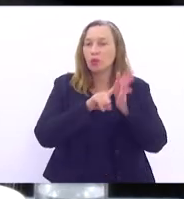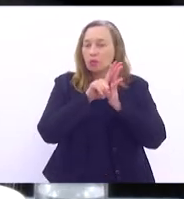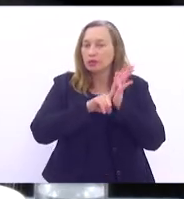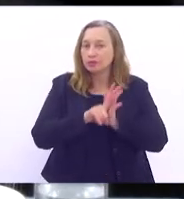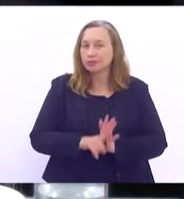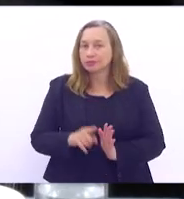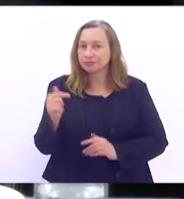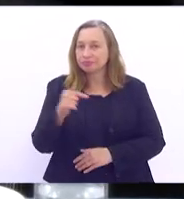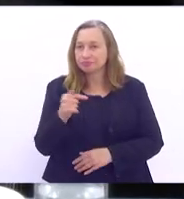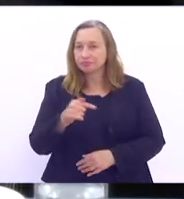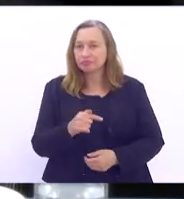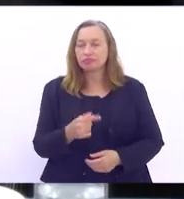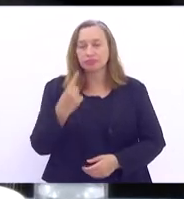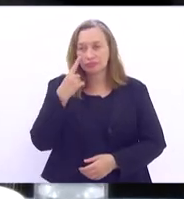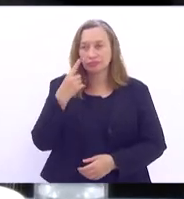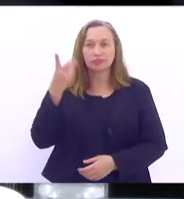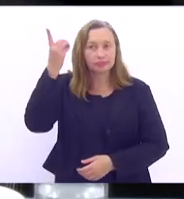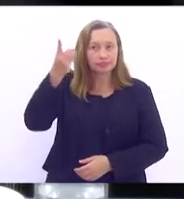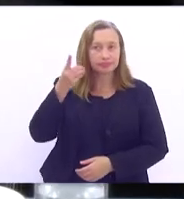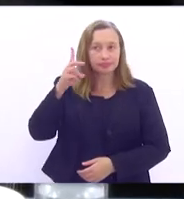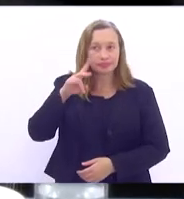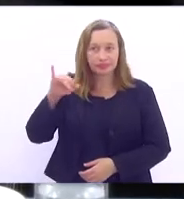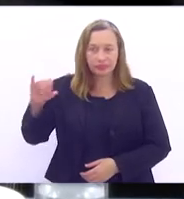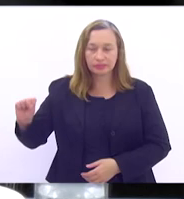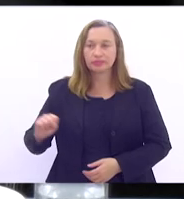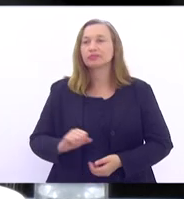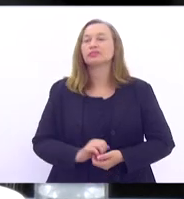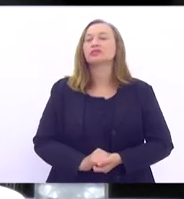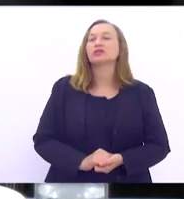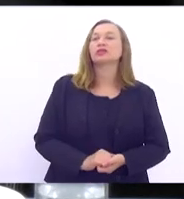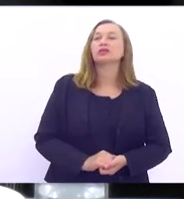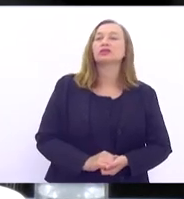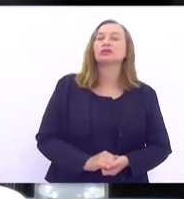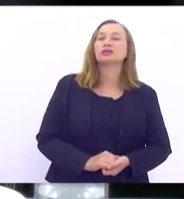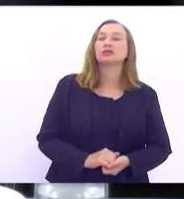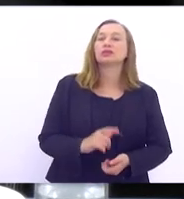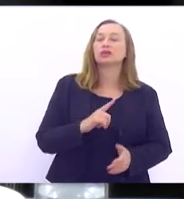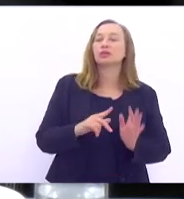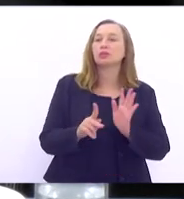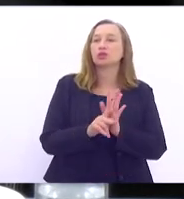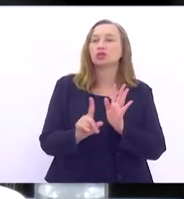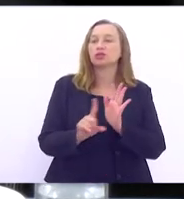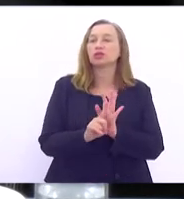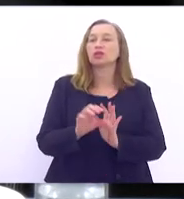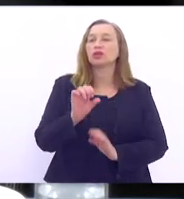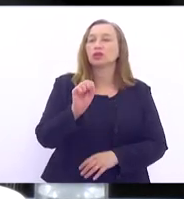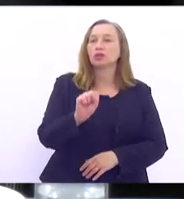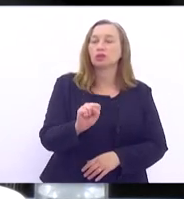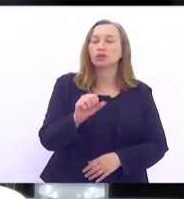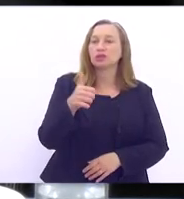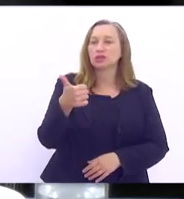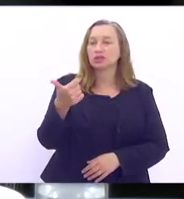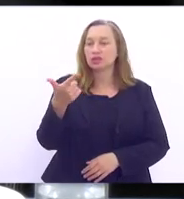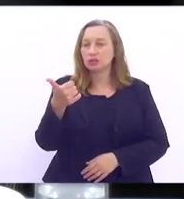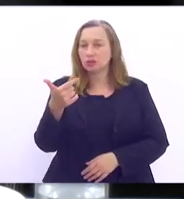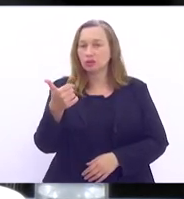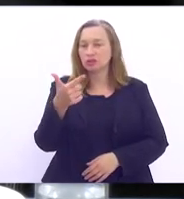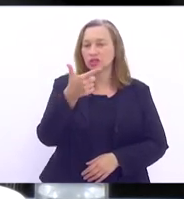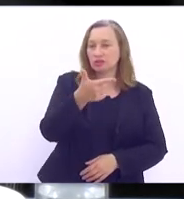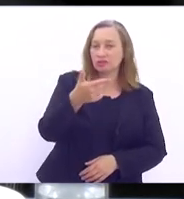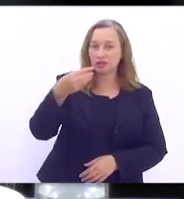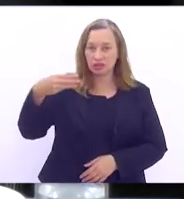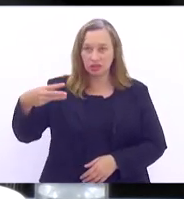aqui, viu, deputado Cozzolino? Existem os projetos de lei 812 de